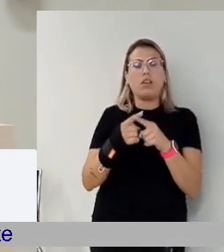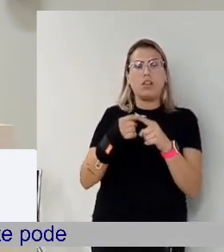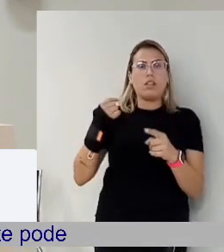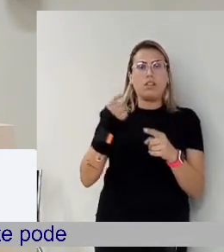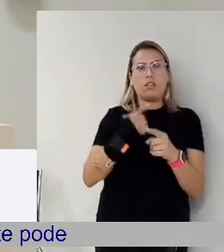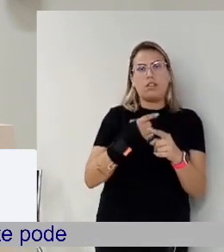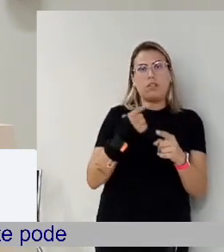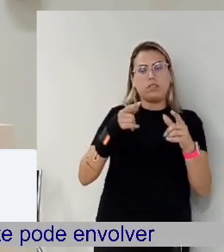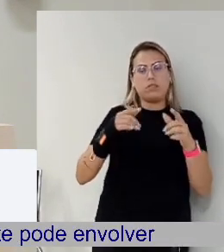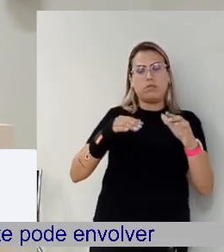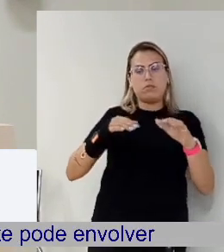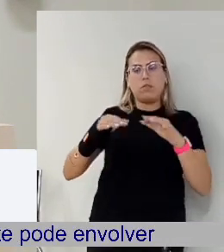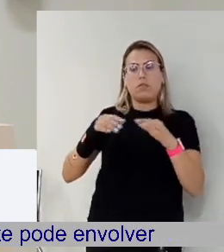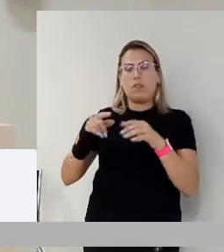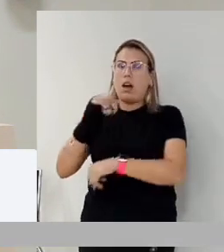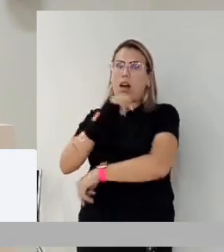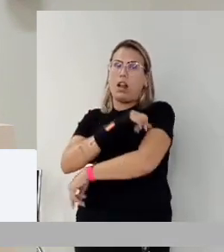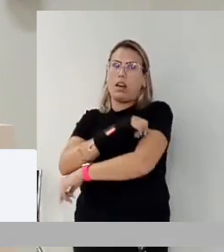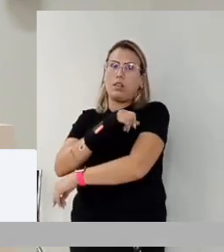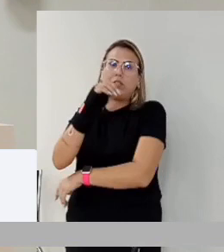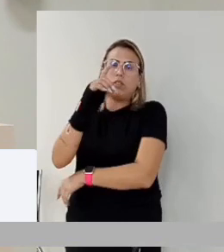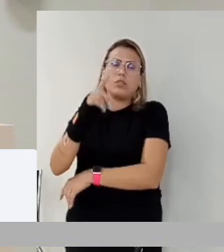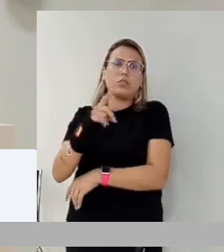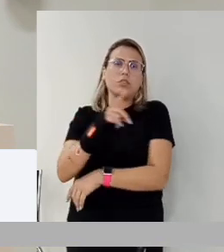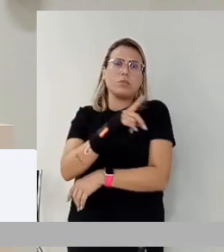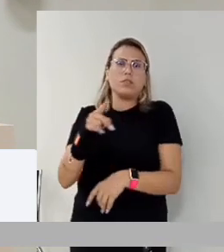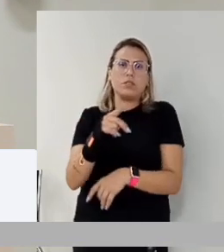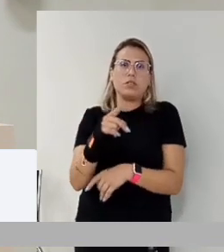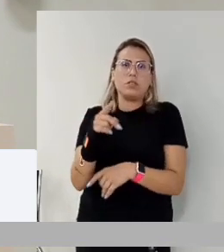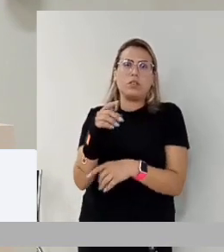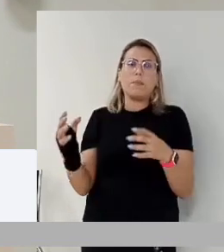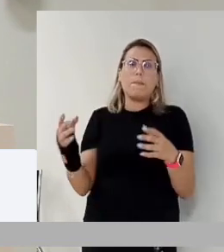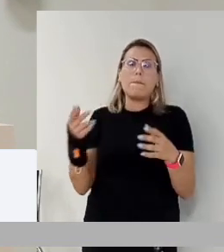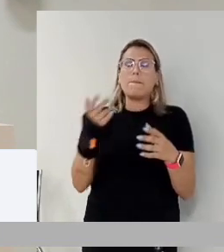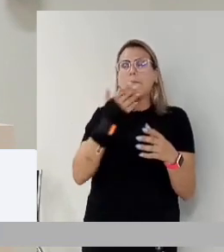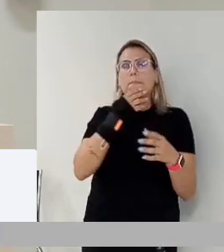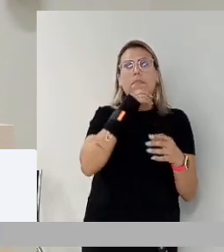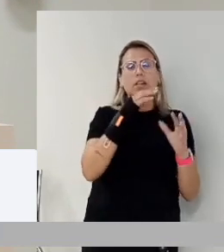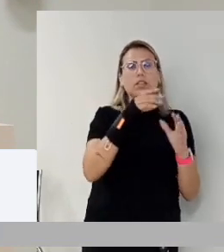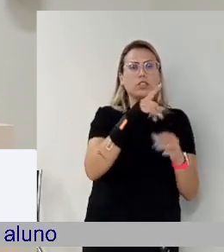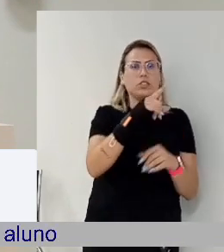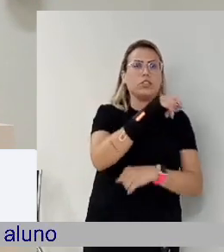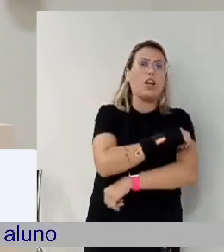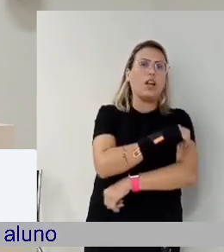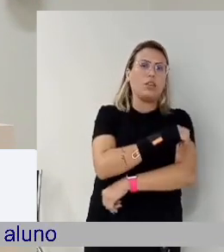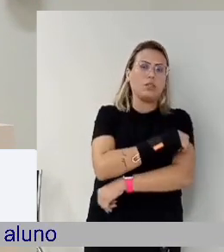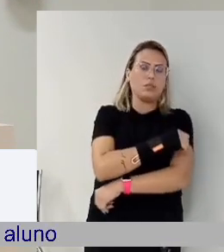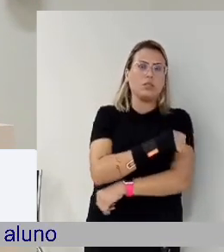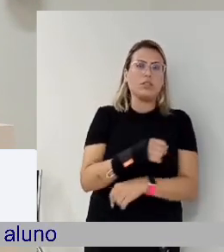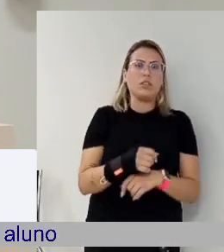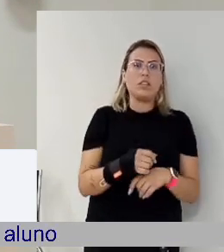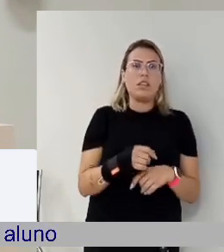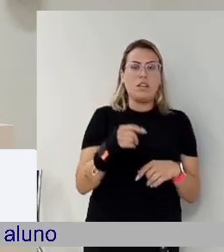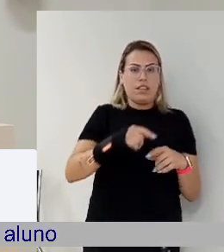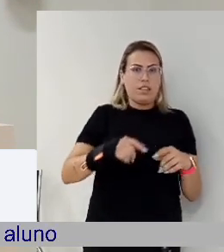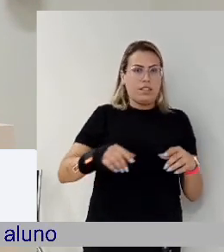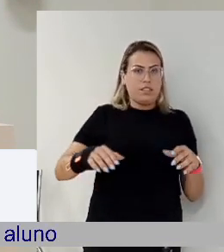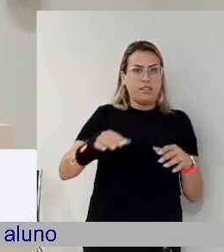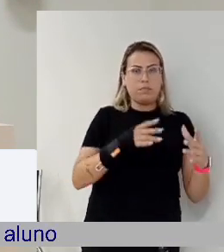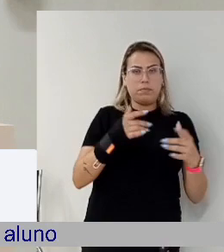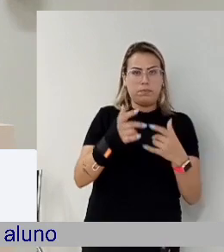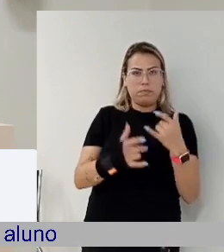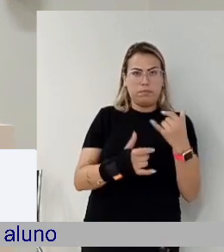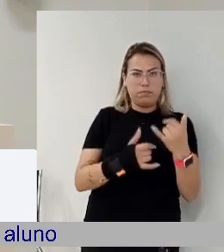envolver tanto os alunos como diretores professores e os pais de alunos nessa primeira gicana ambiental nós